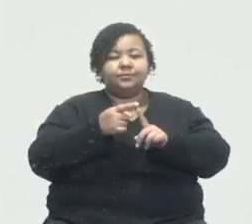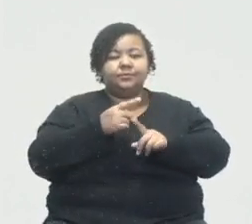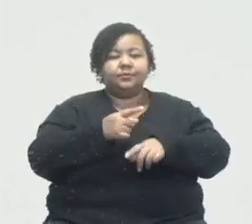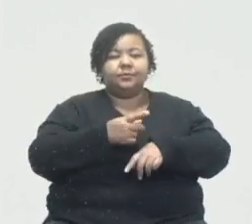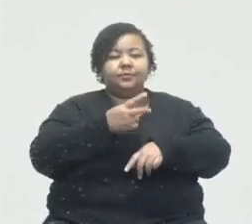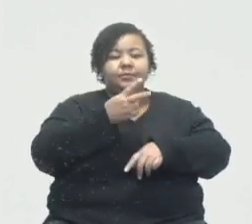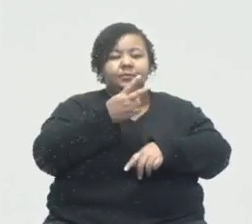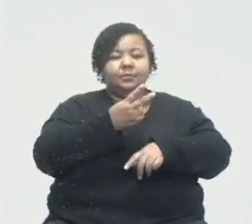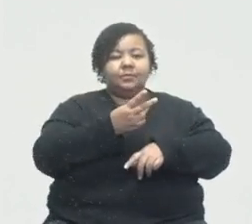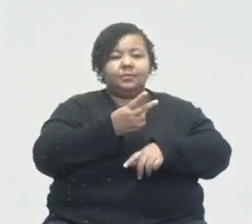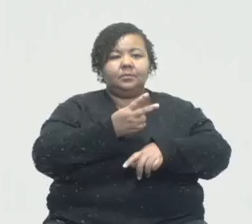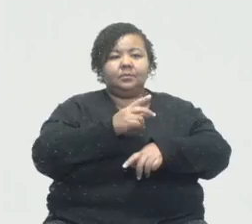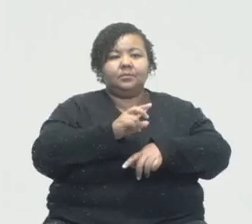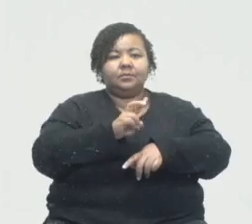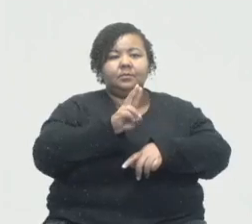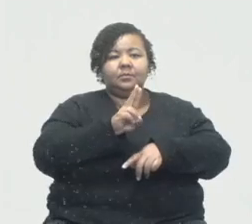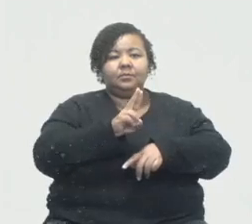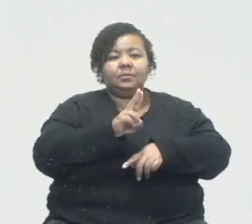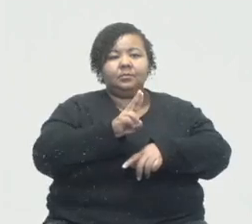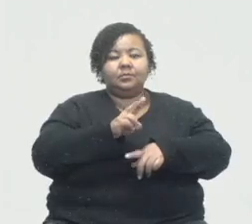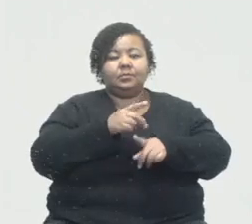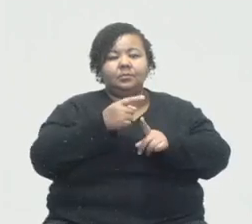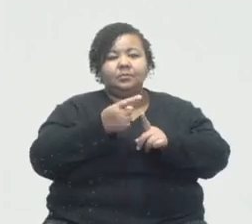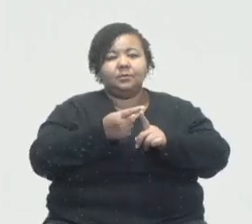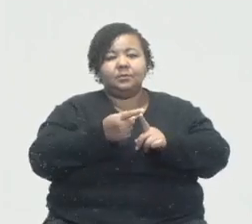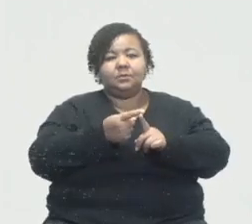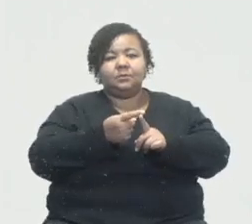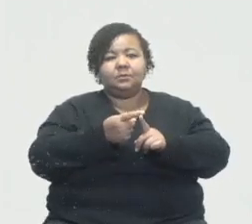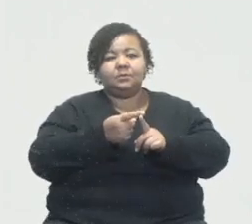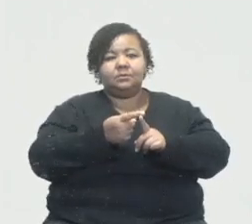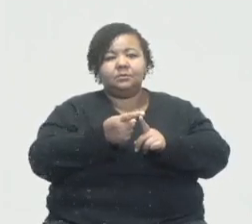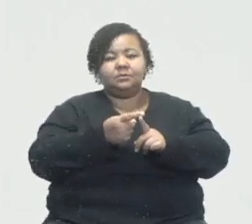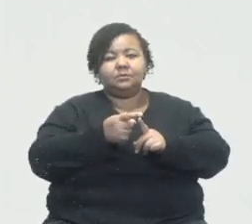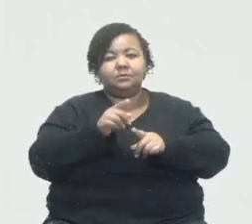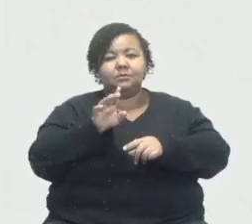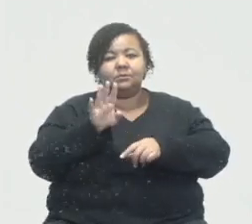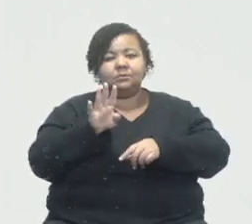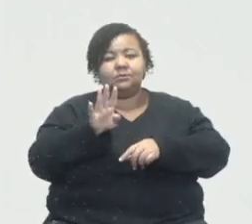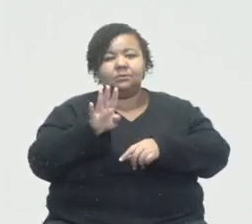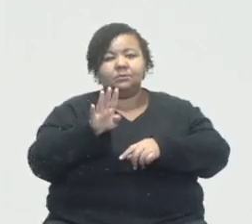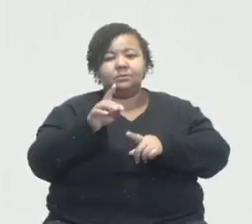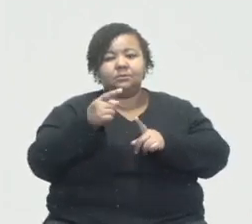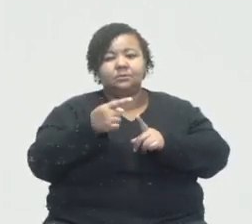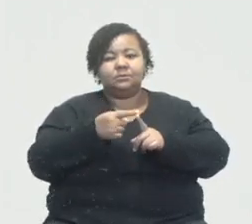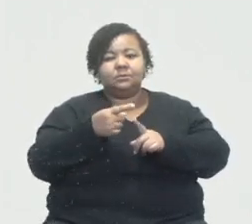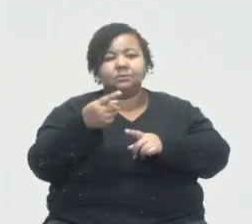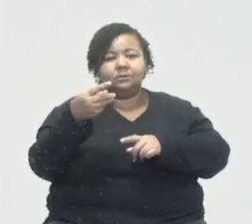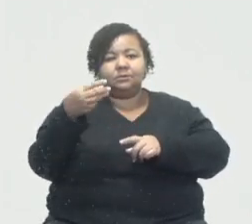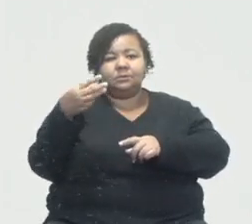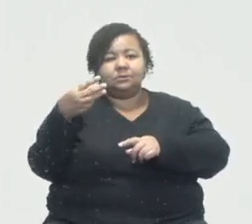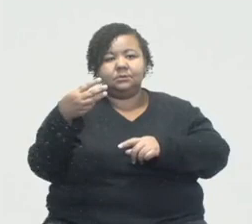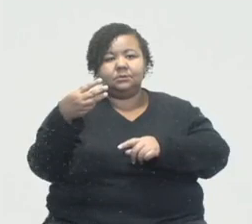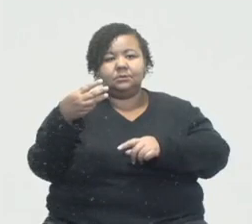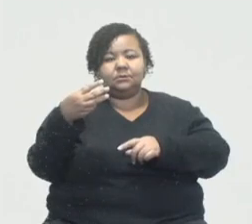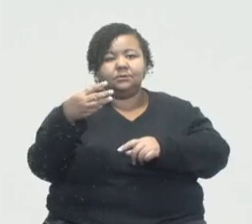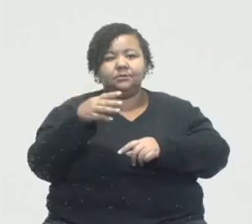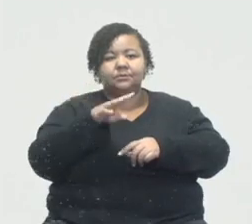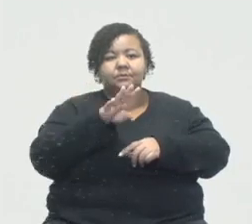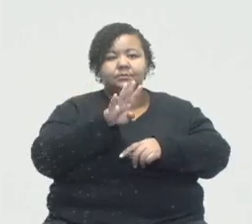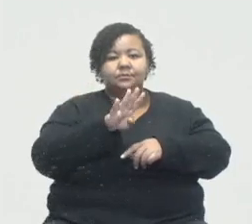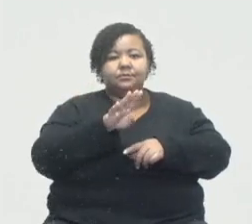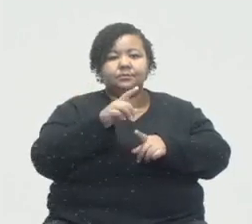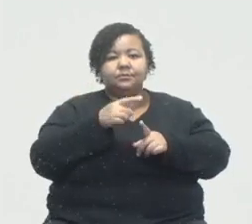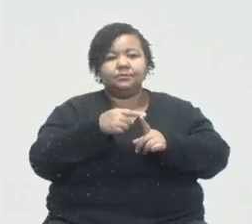Somar, temos o 1 mais 4 mais 3. 4 mais